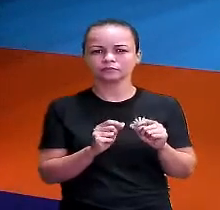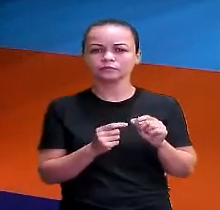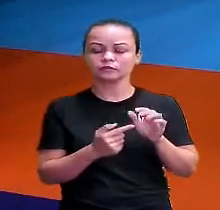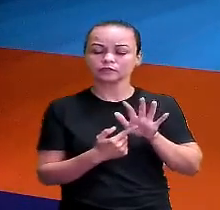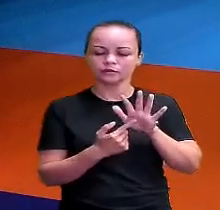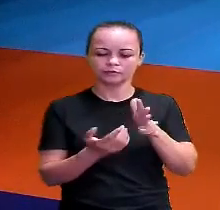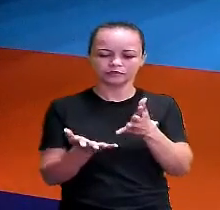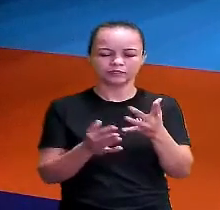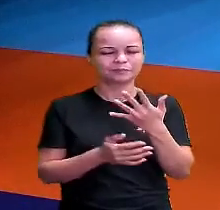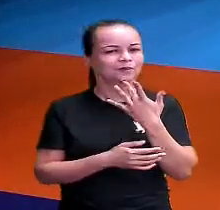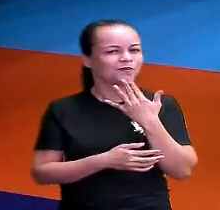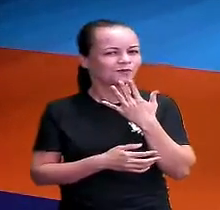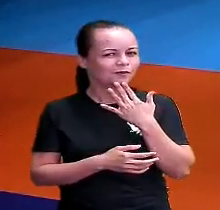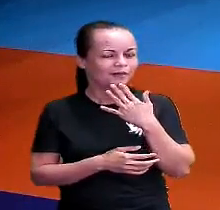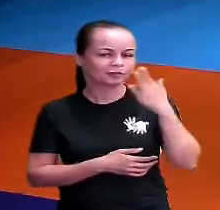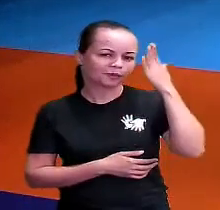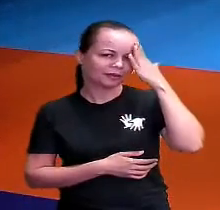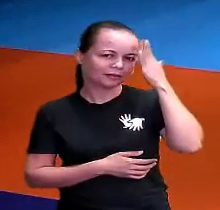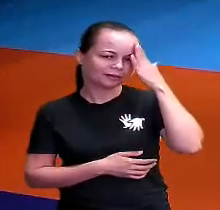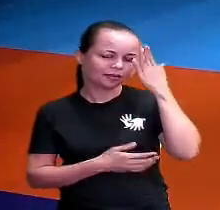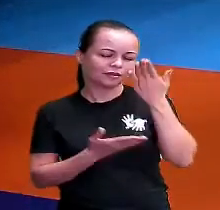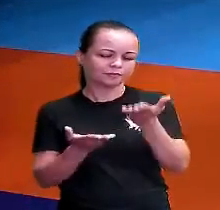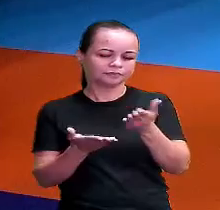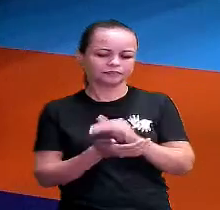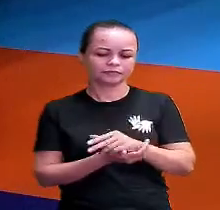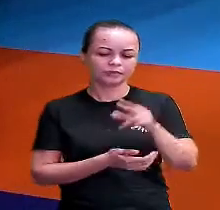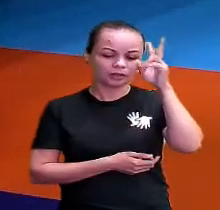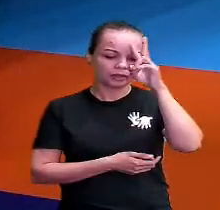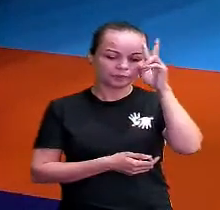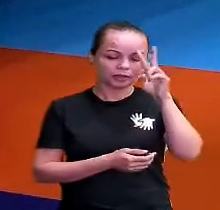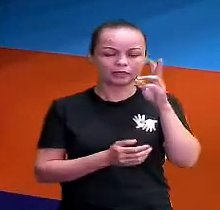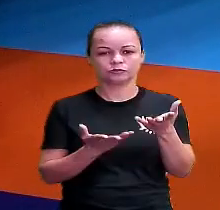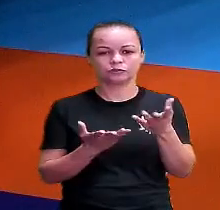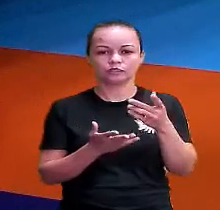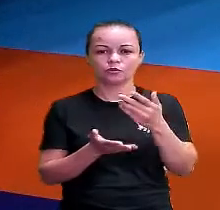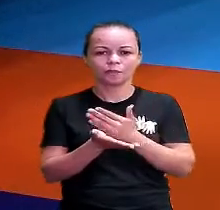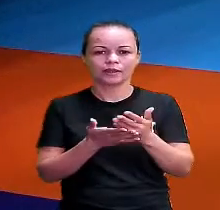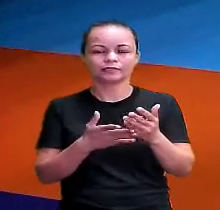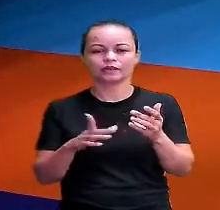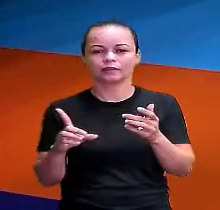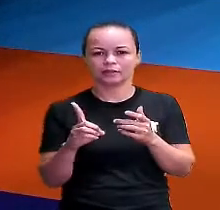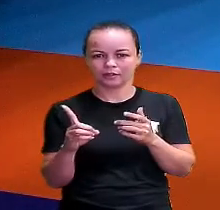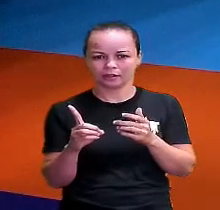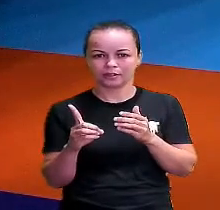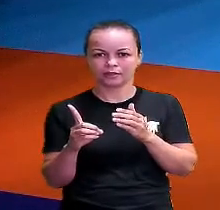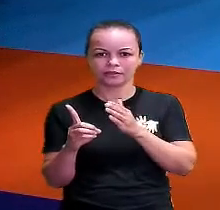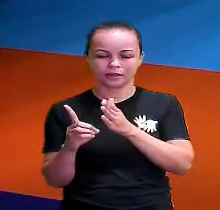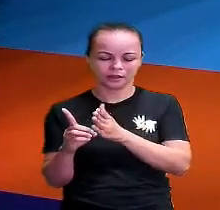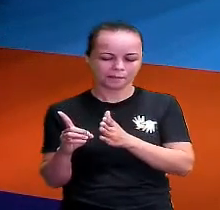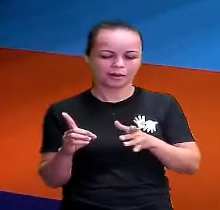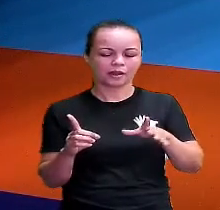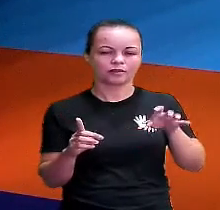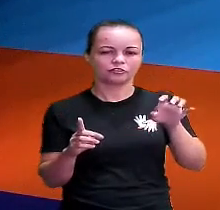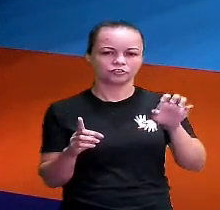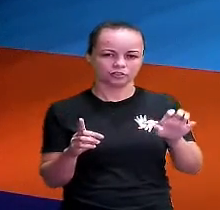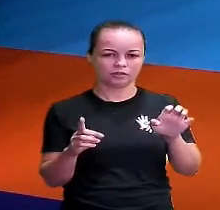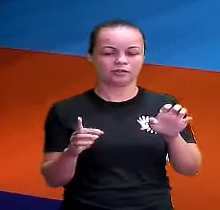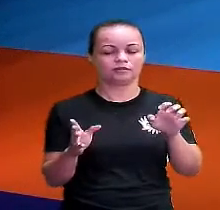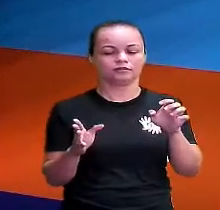bicolorido para ajudar a gente a entender. Lembrando que começamos da direita para a esquerda, né? Quando a gente vai fazendo